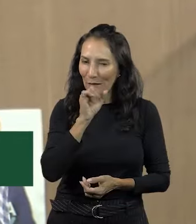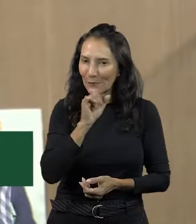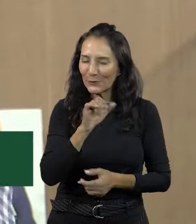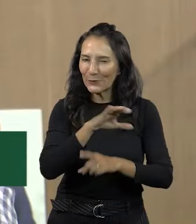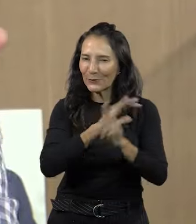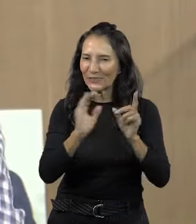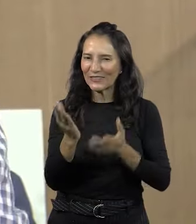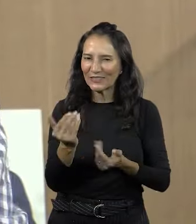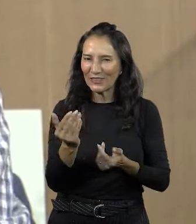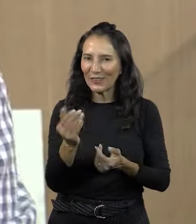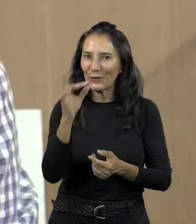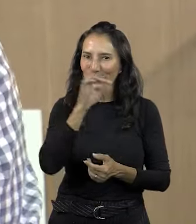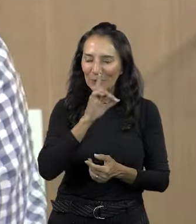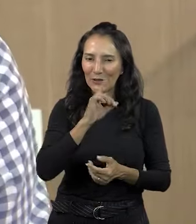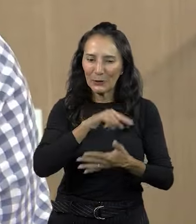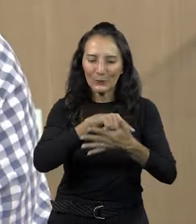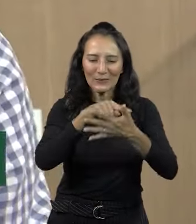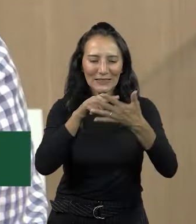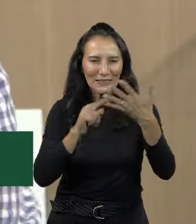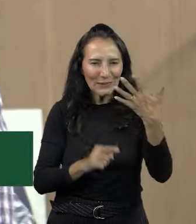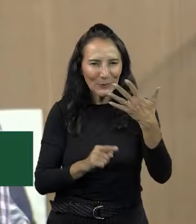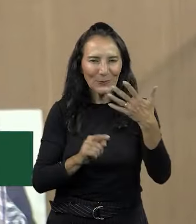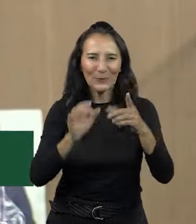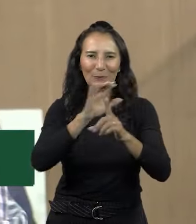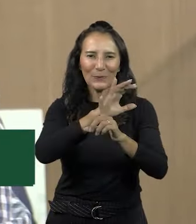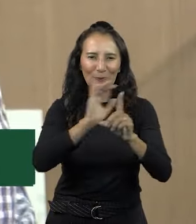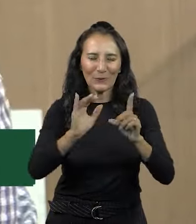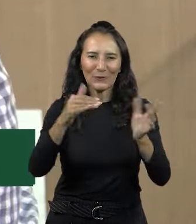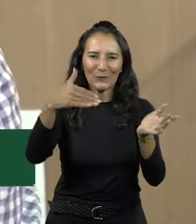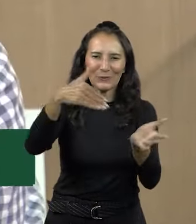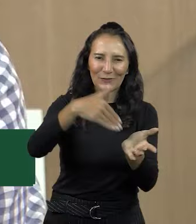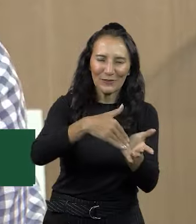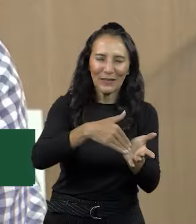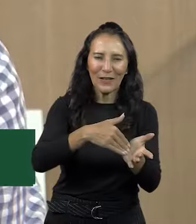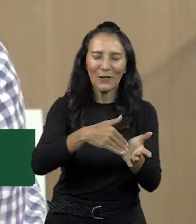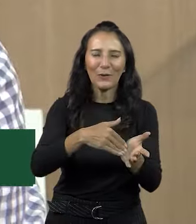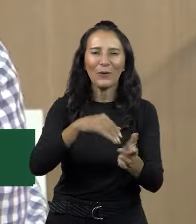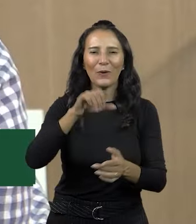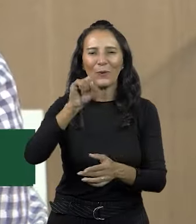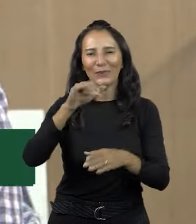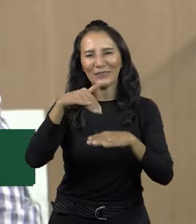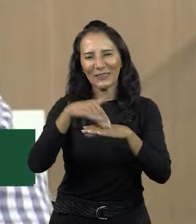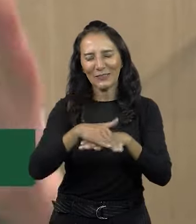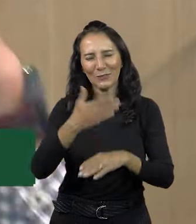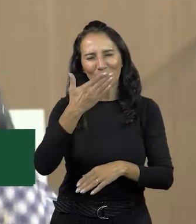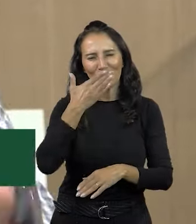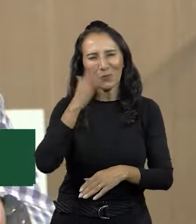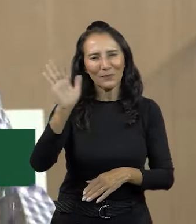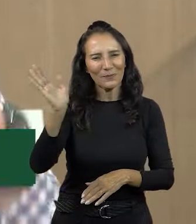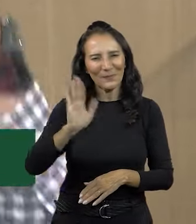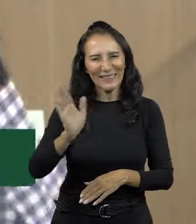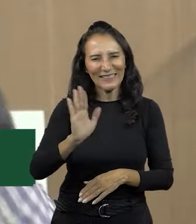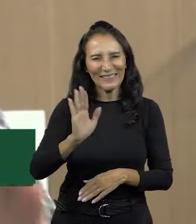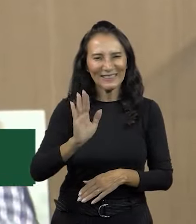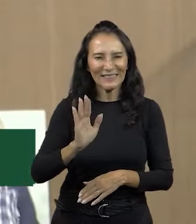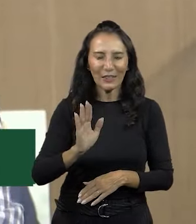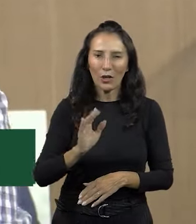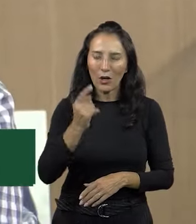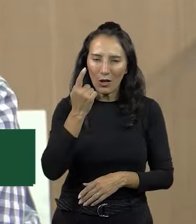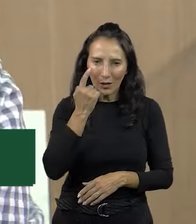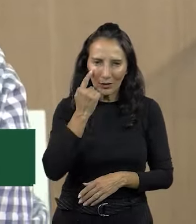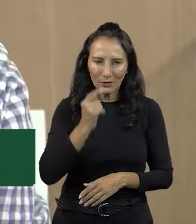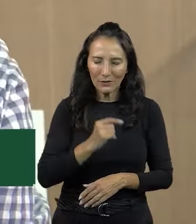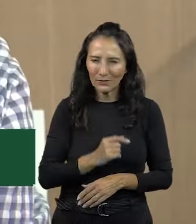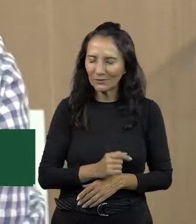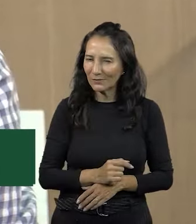domingo então cinco cultos terminando com caixa d'água às 20 horas um beijo para você e olha